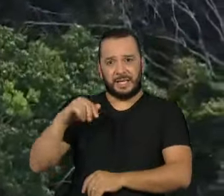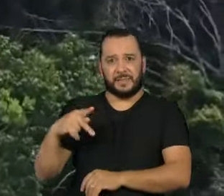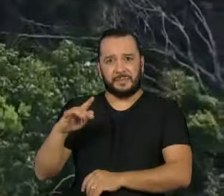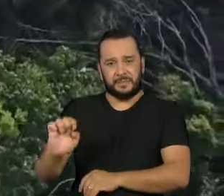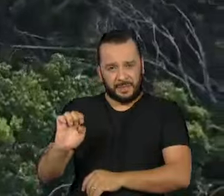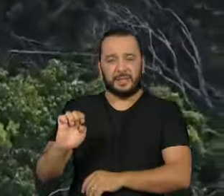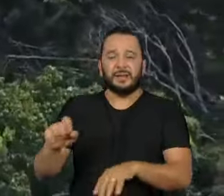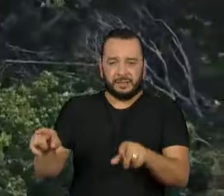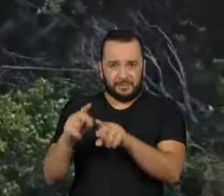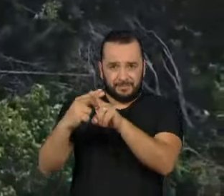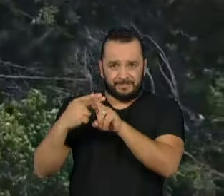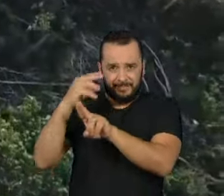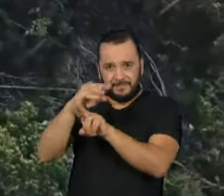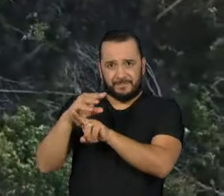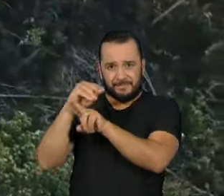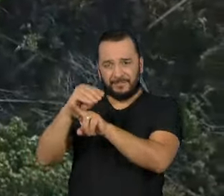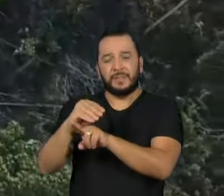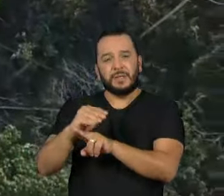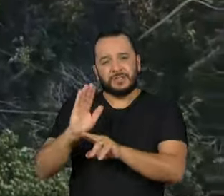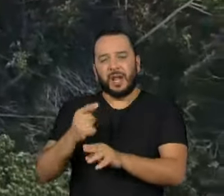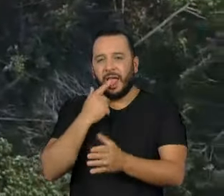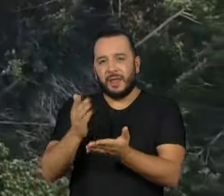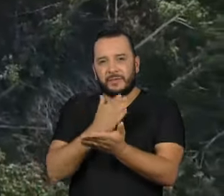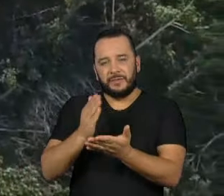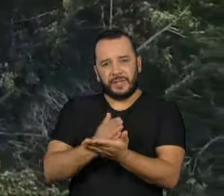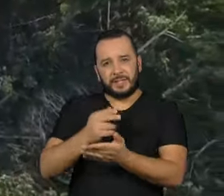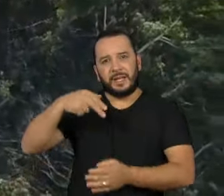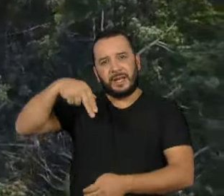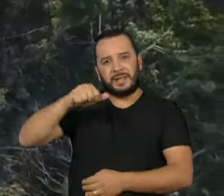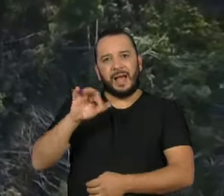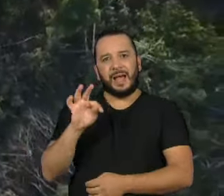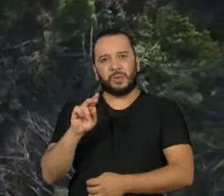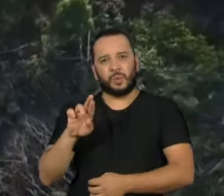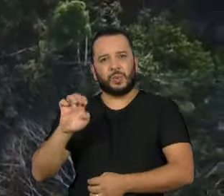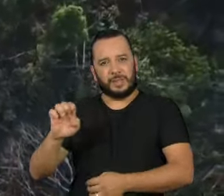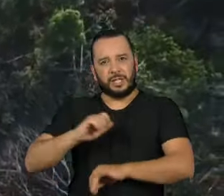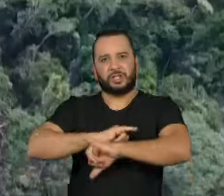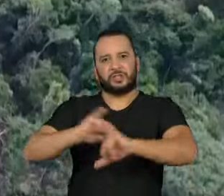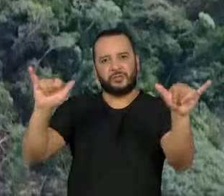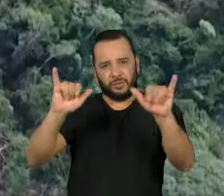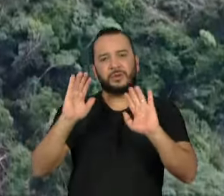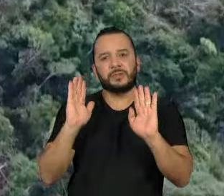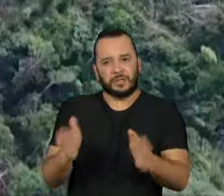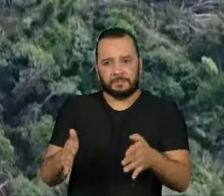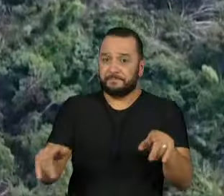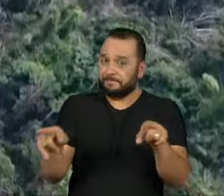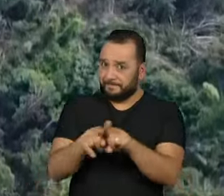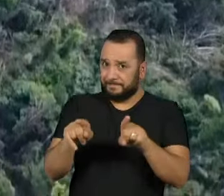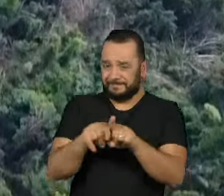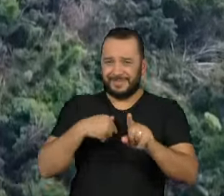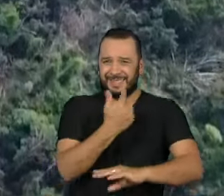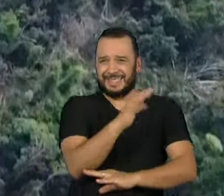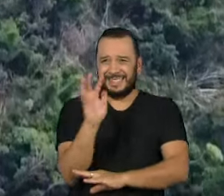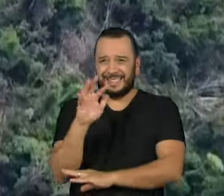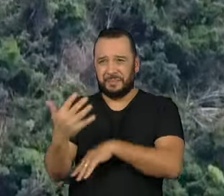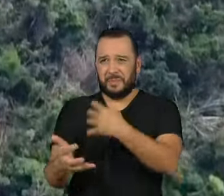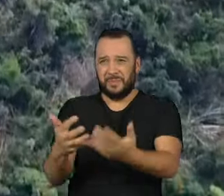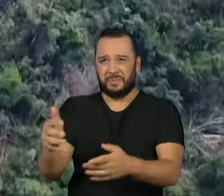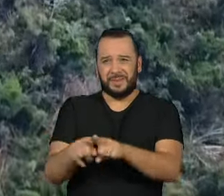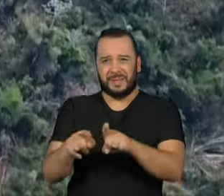Nature. Segundo Luciana Gatti, por conta da degradação ambiental causada pelos desmatamentos e queimadas,